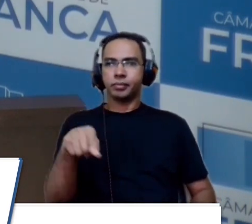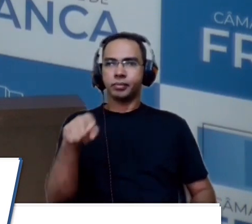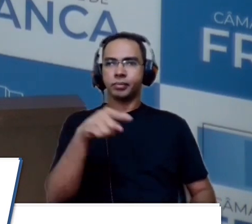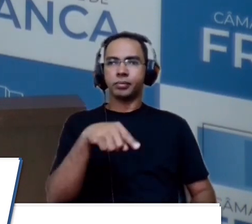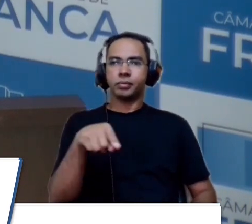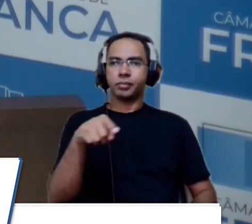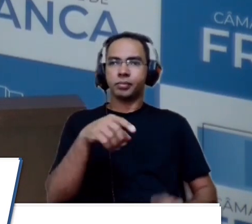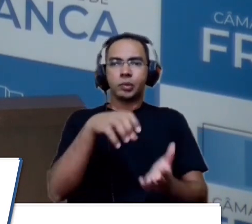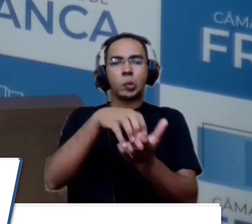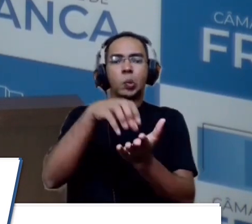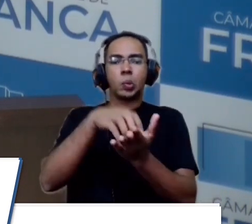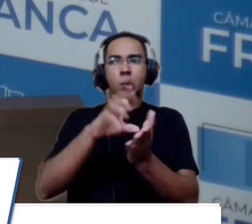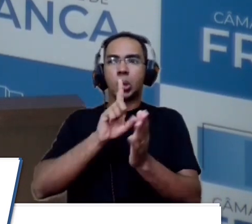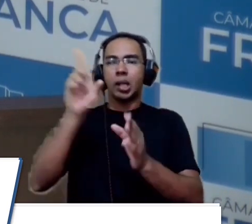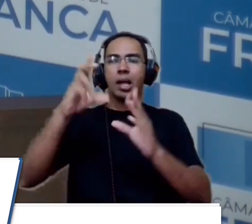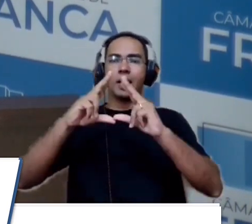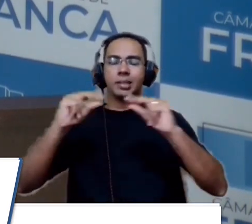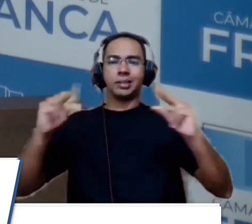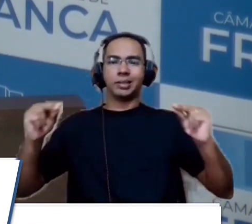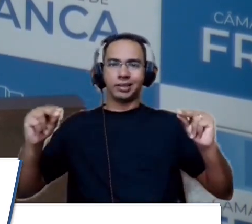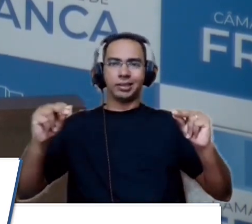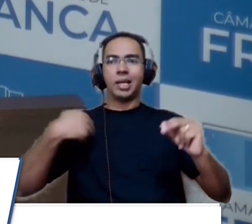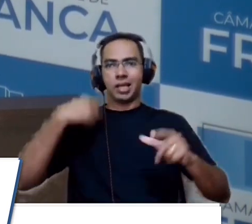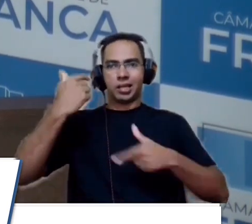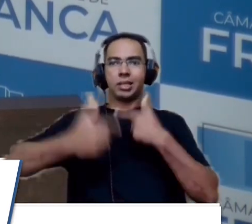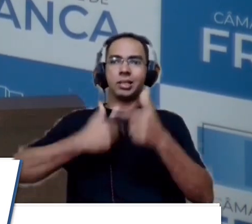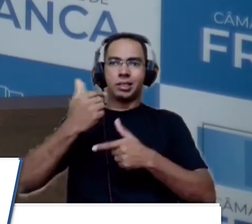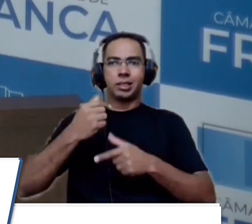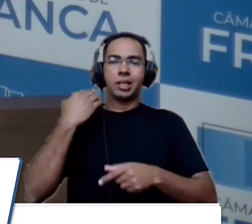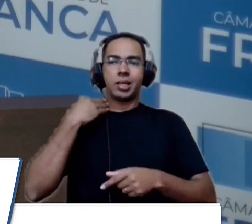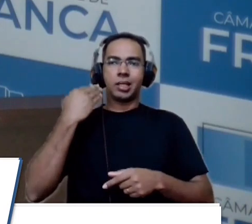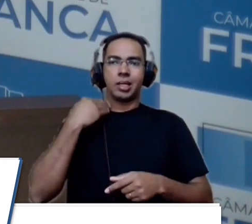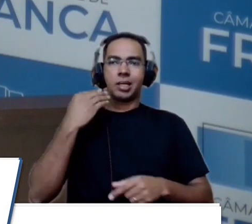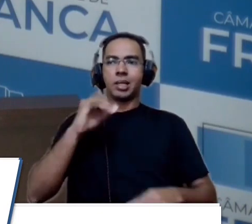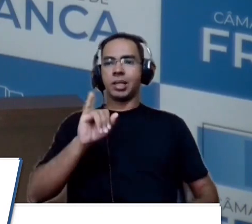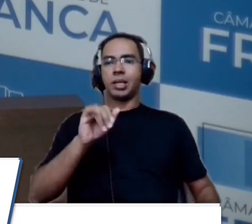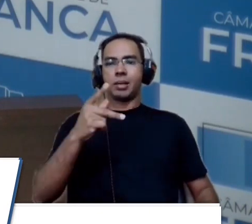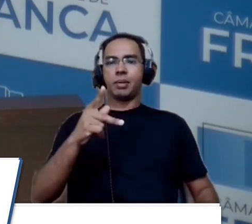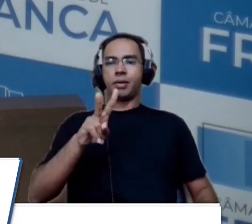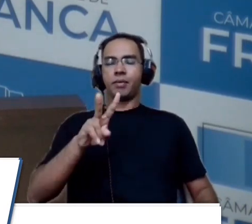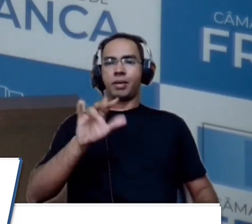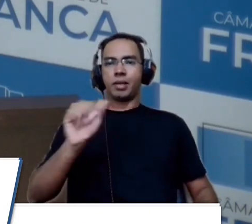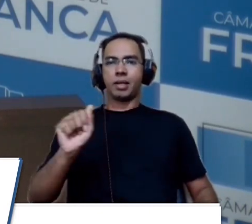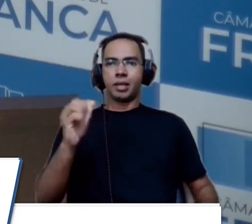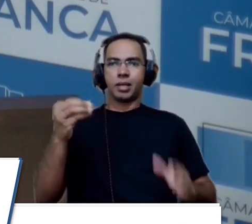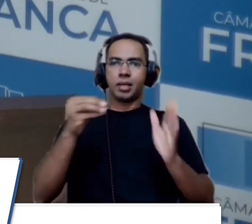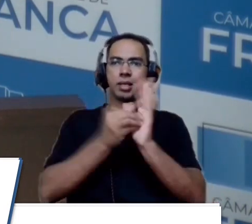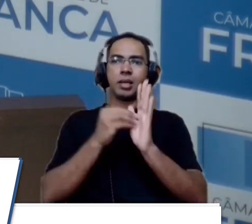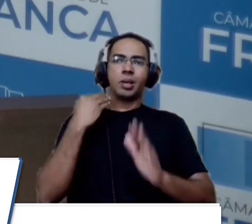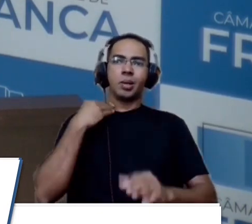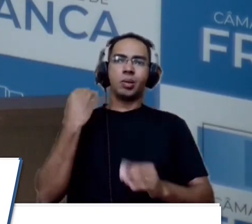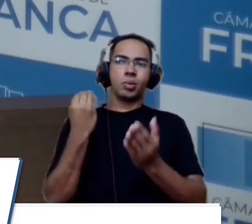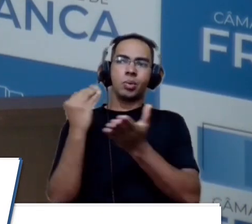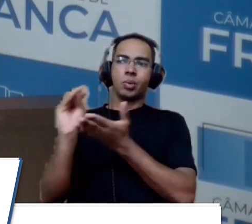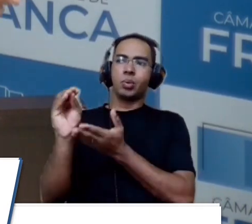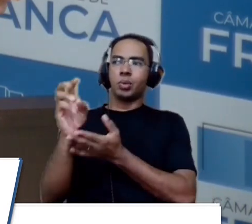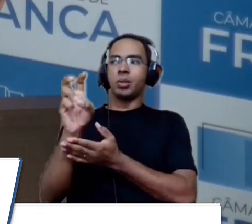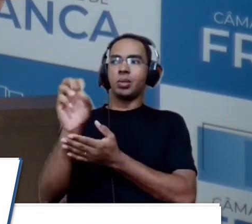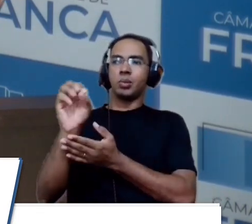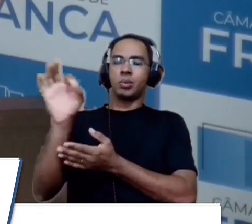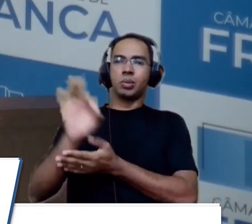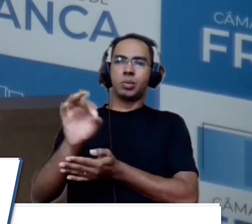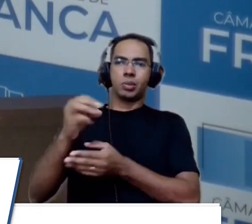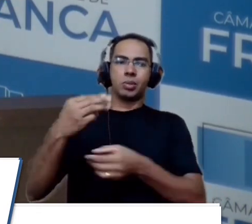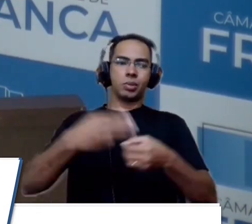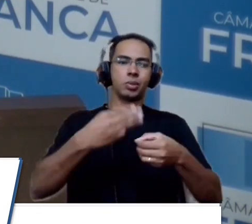centralizar tudo em Brasília. Eu trabalhei em banco, o IPVA cai lá na conta do banco, o banco já joga 50% para o município e 50%